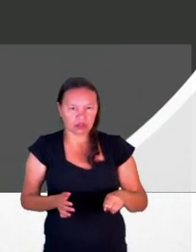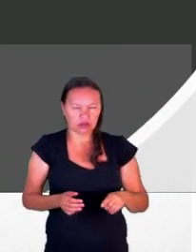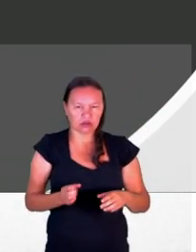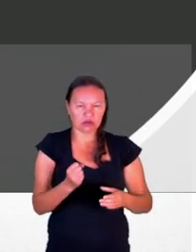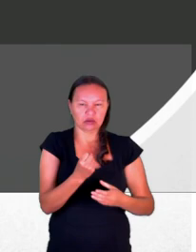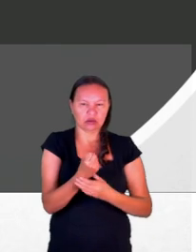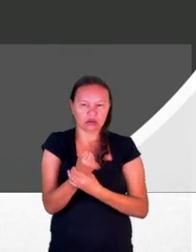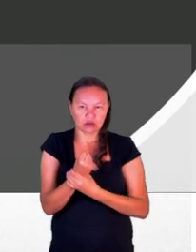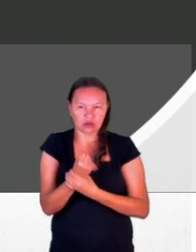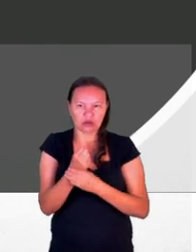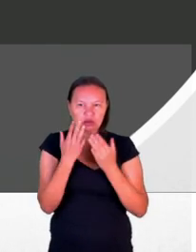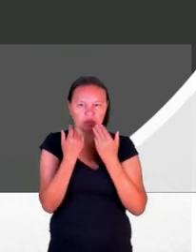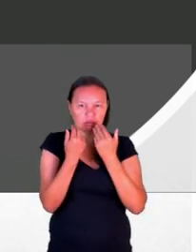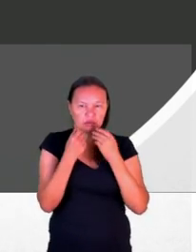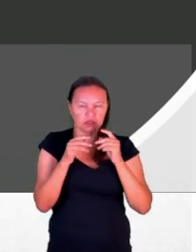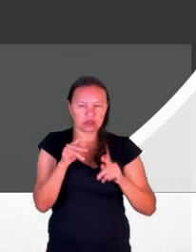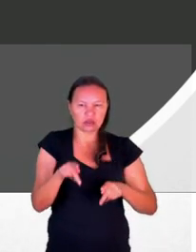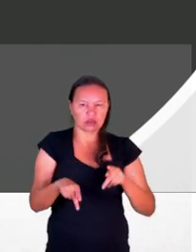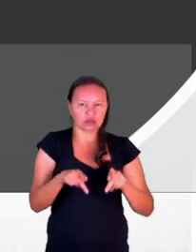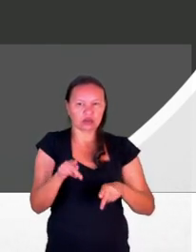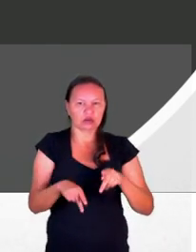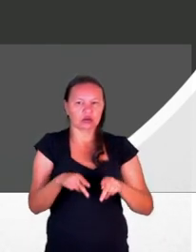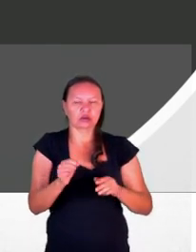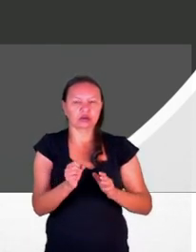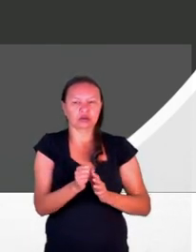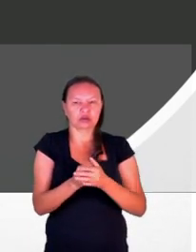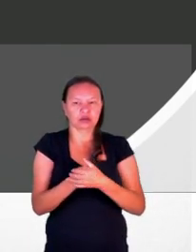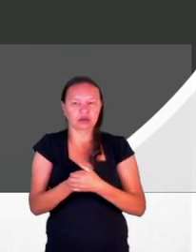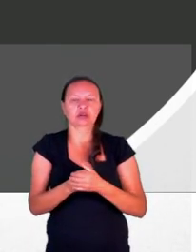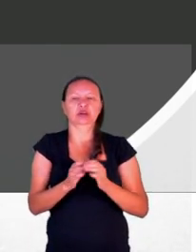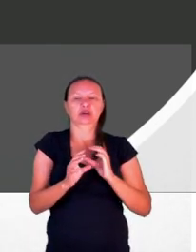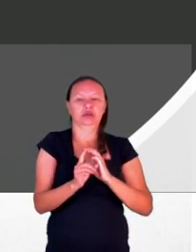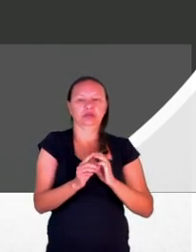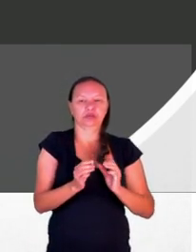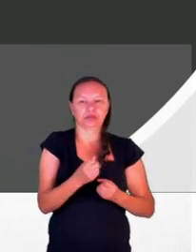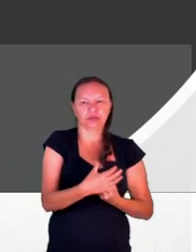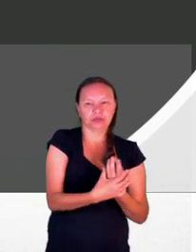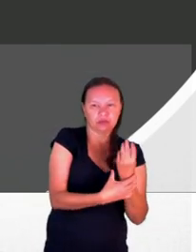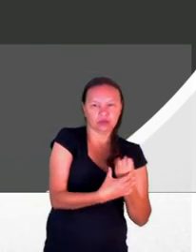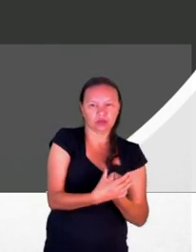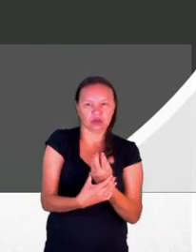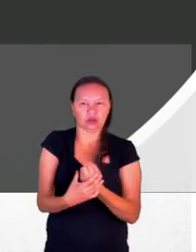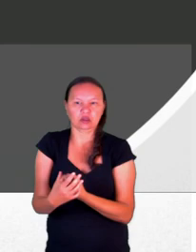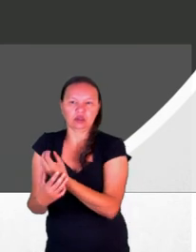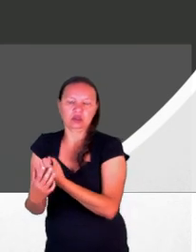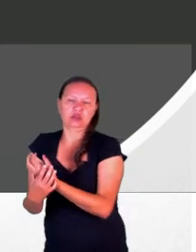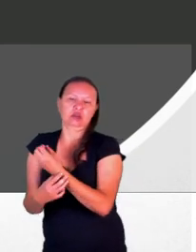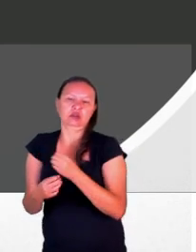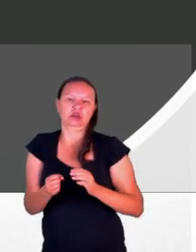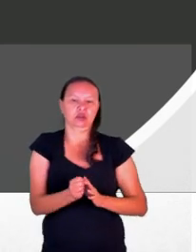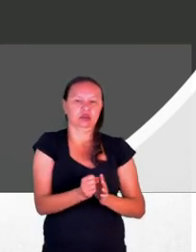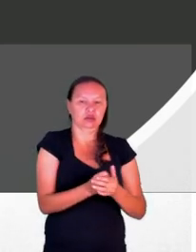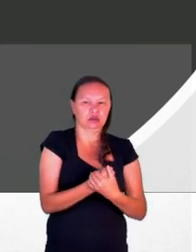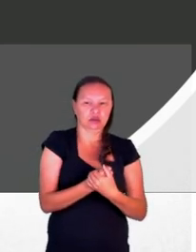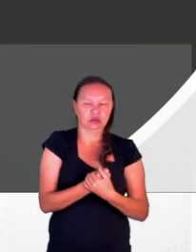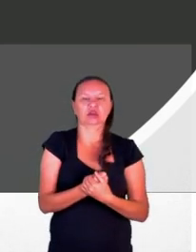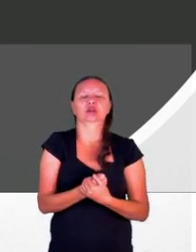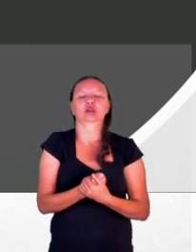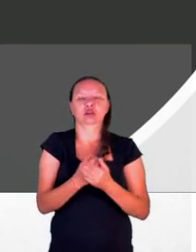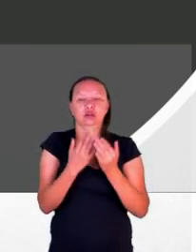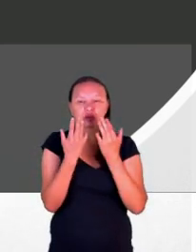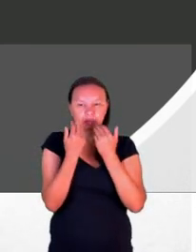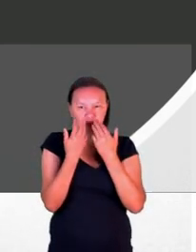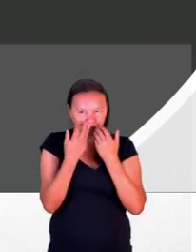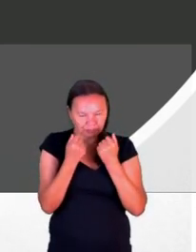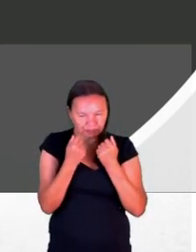proteção das pessoas a proteção do meio ambiente eh relativamente ao direito à alimentação